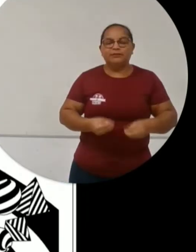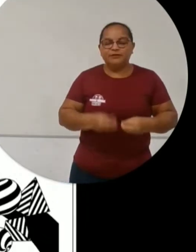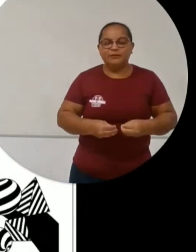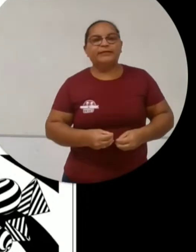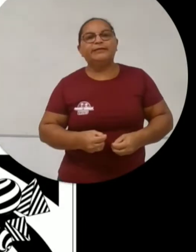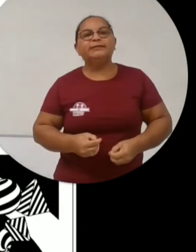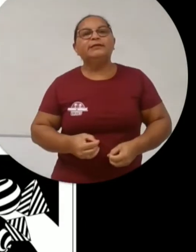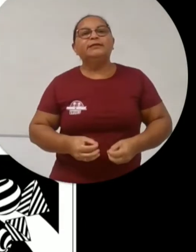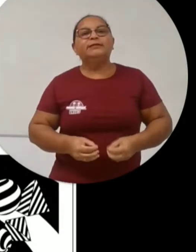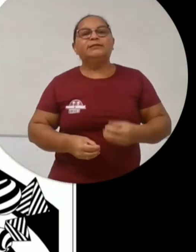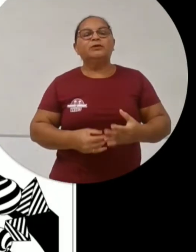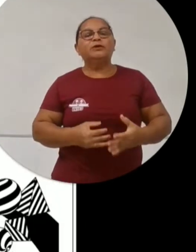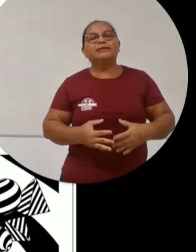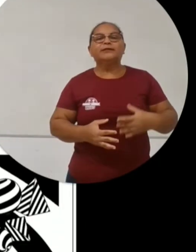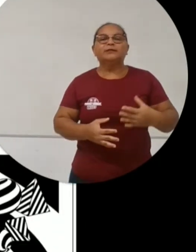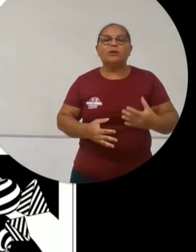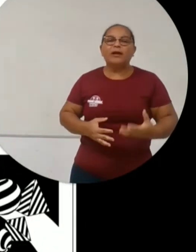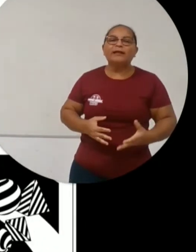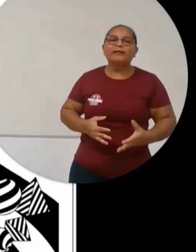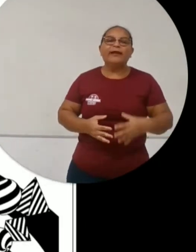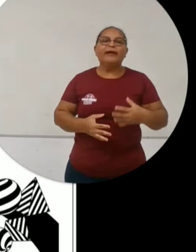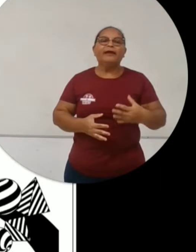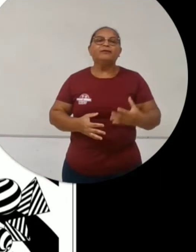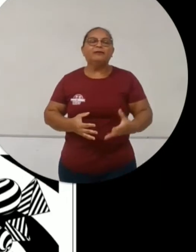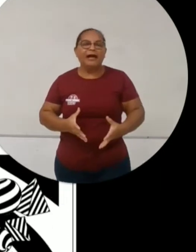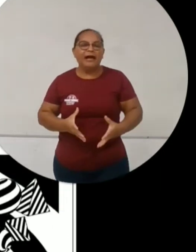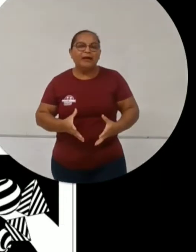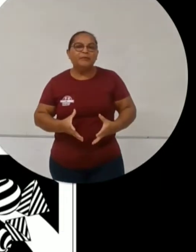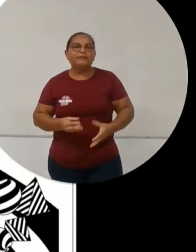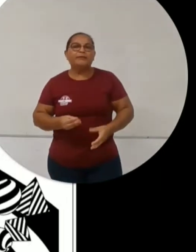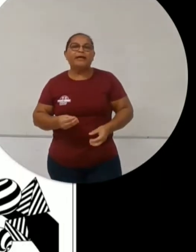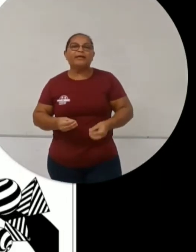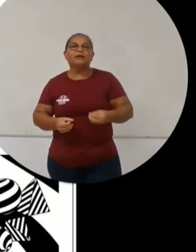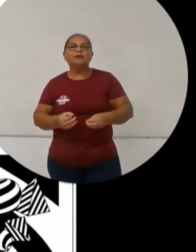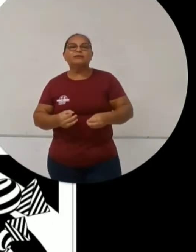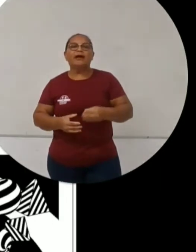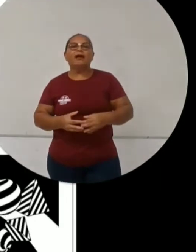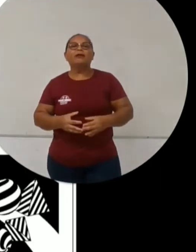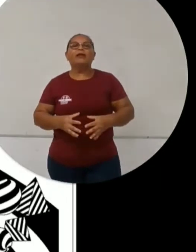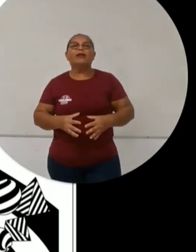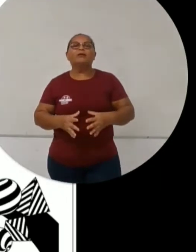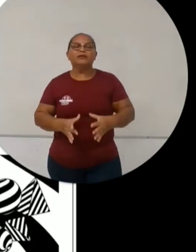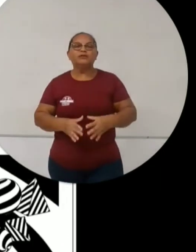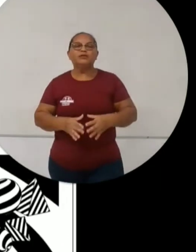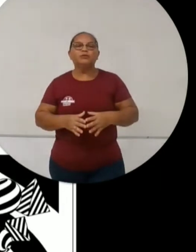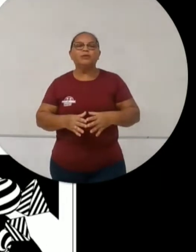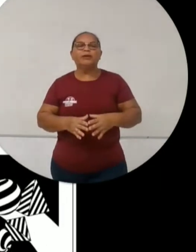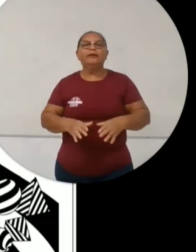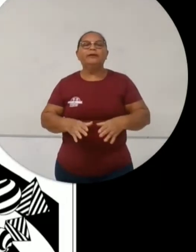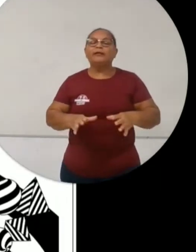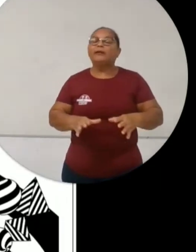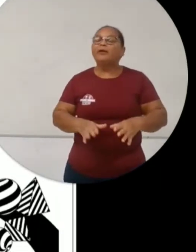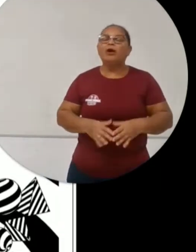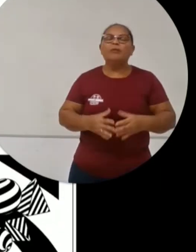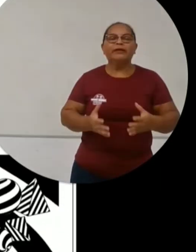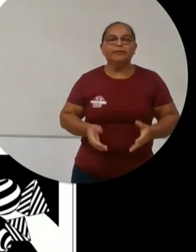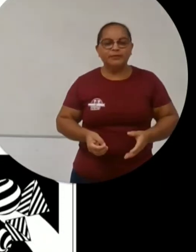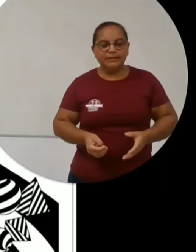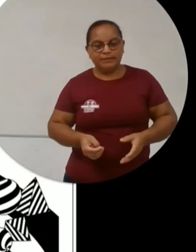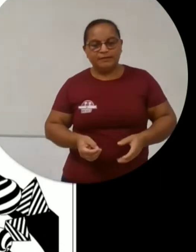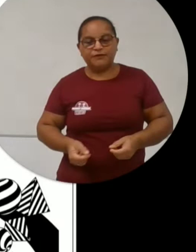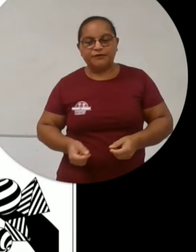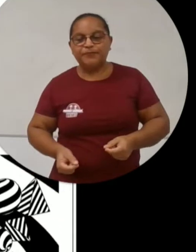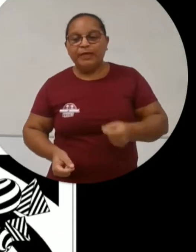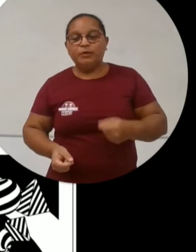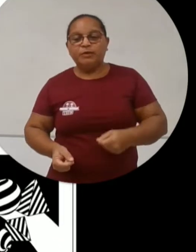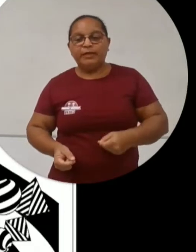de vocês. Se organizassem com caderno, lápis, para que a nossa aula aconteça da melhor maneira